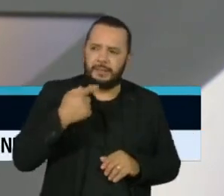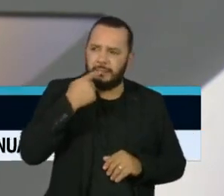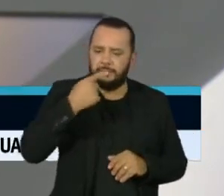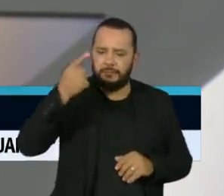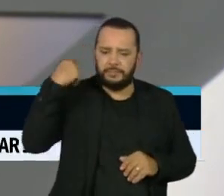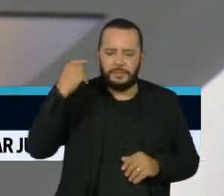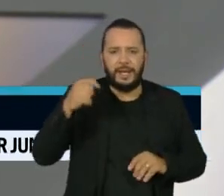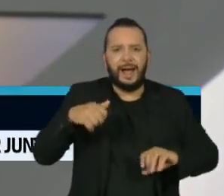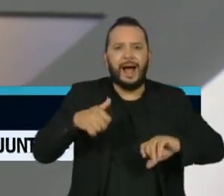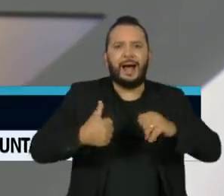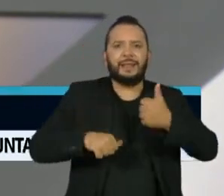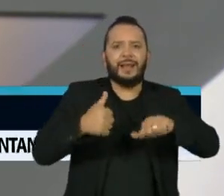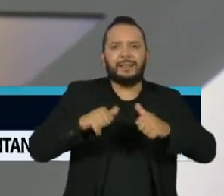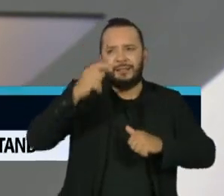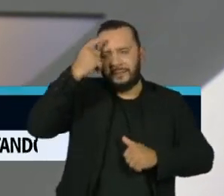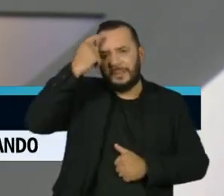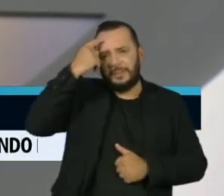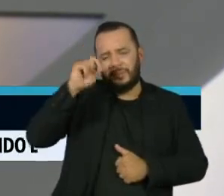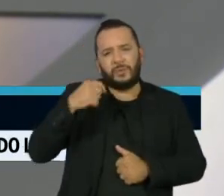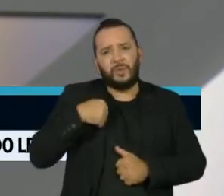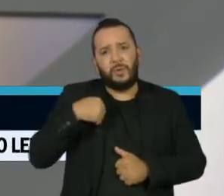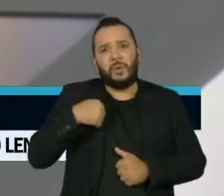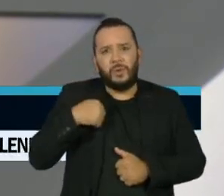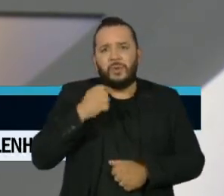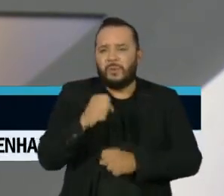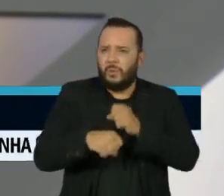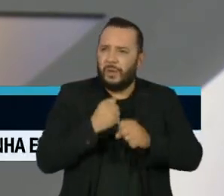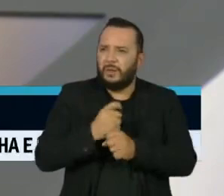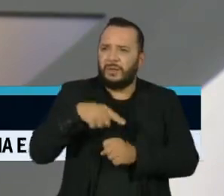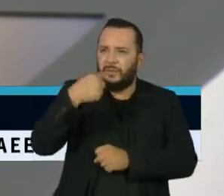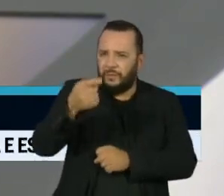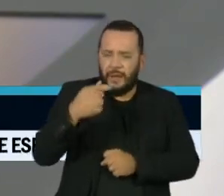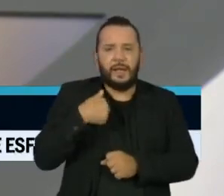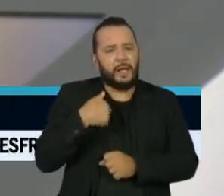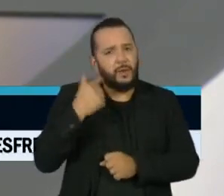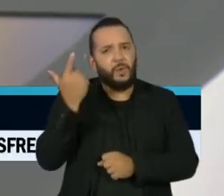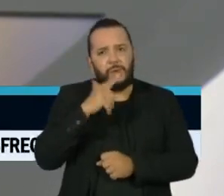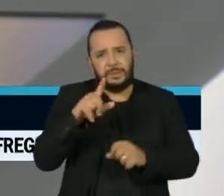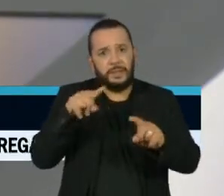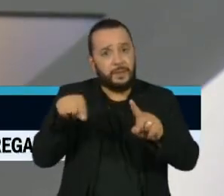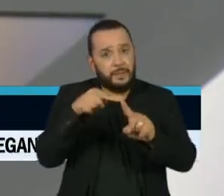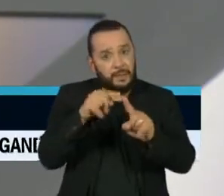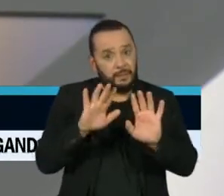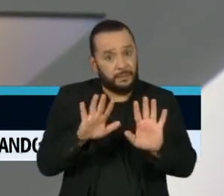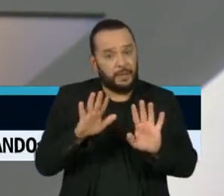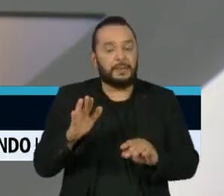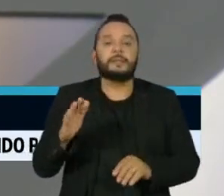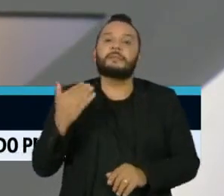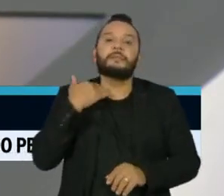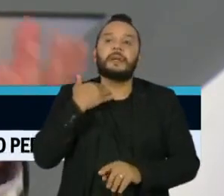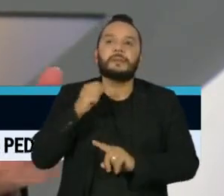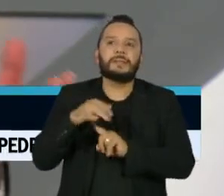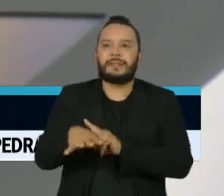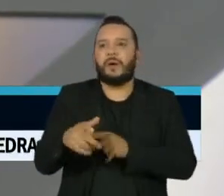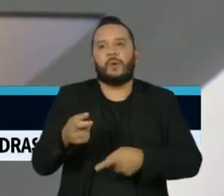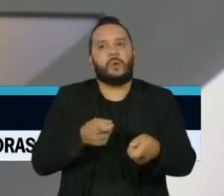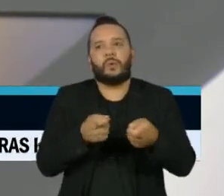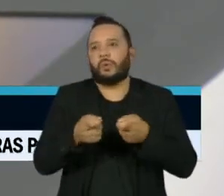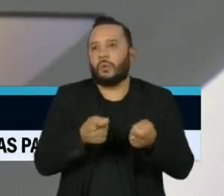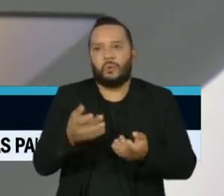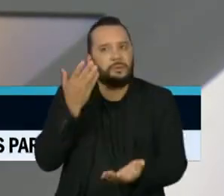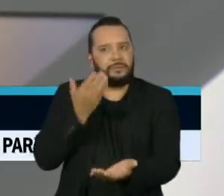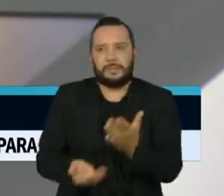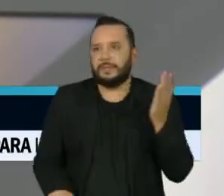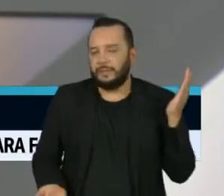previsão dos analistas era que ficasse com a inflação na meta no ano que vem. Está mostrando que o Banco Central está perdendo o controle, a capacidade que ele